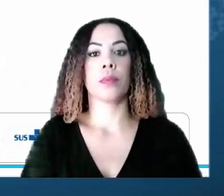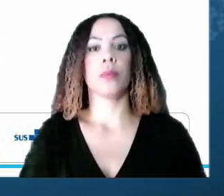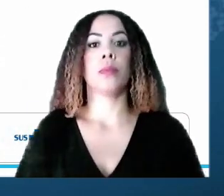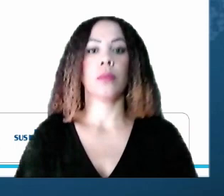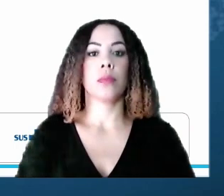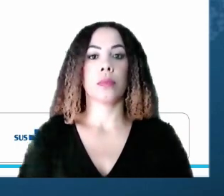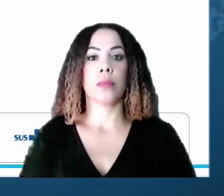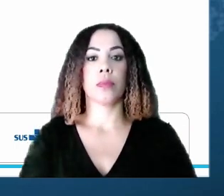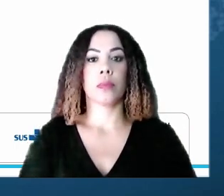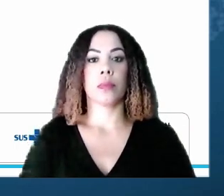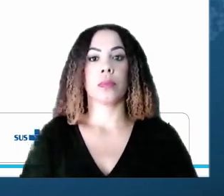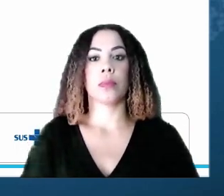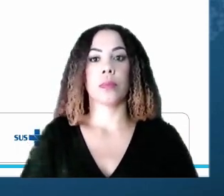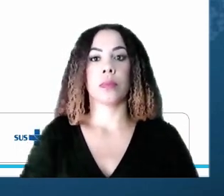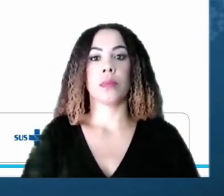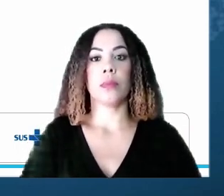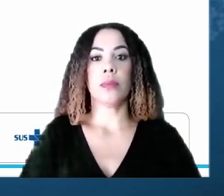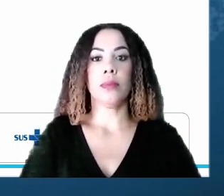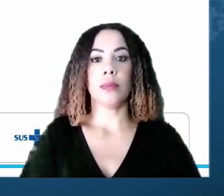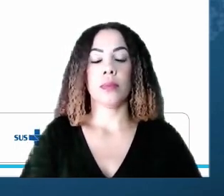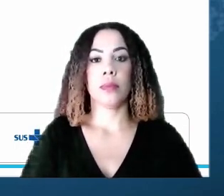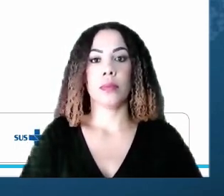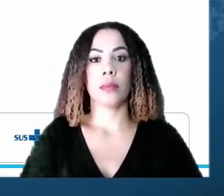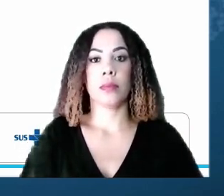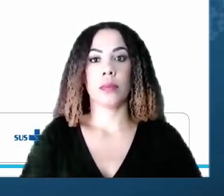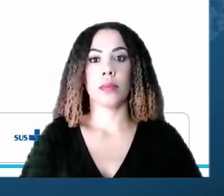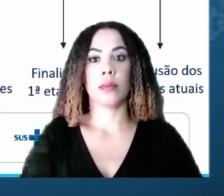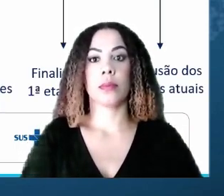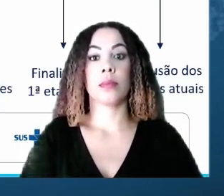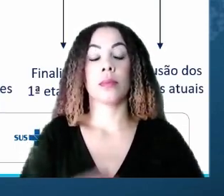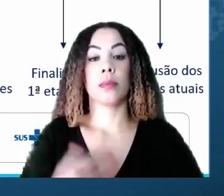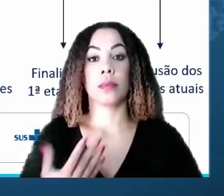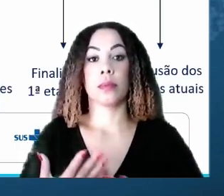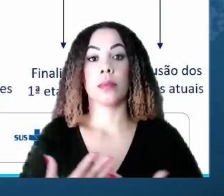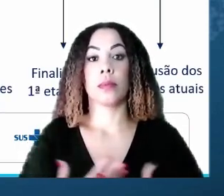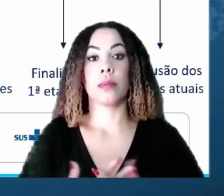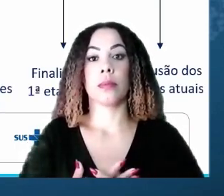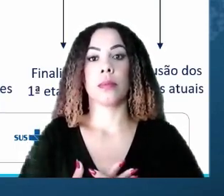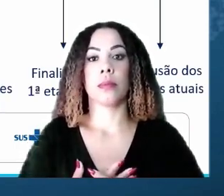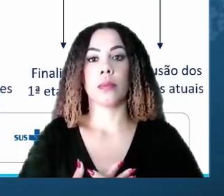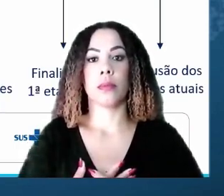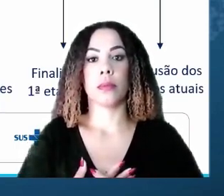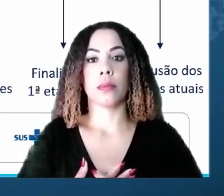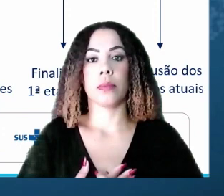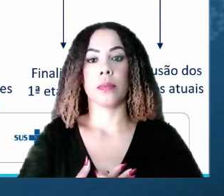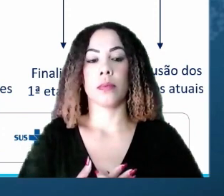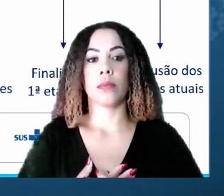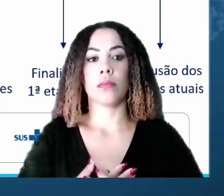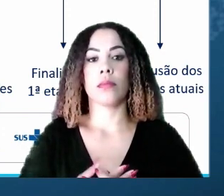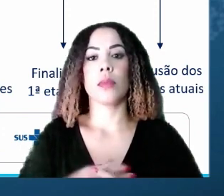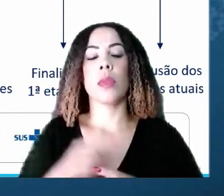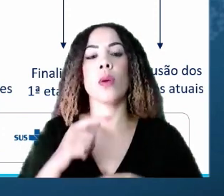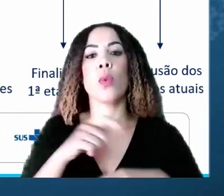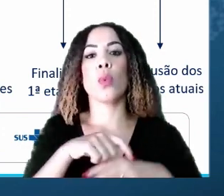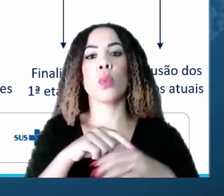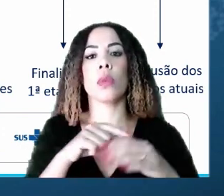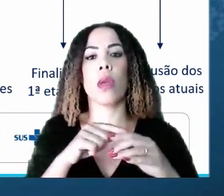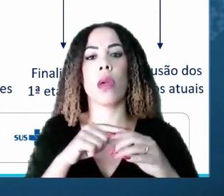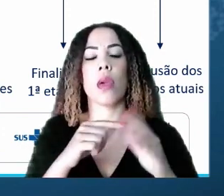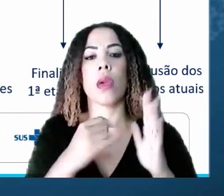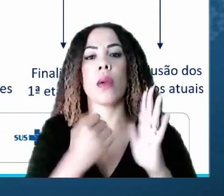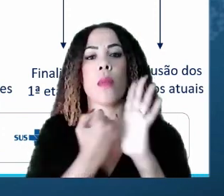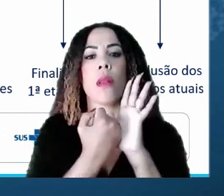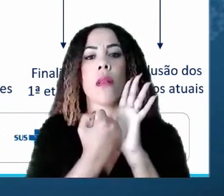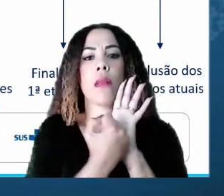Tá bom. Tá melhor agora. Uma linha do tempo sobre o nosso projeto,